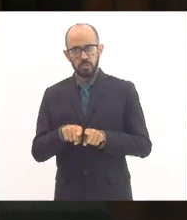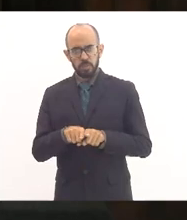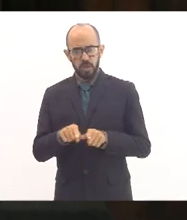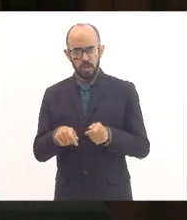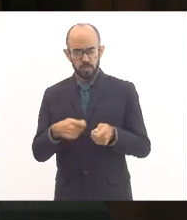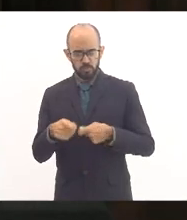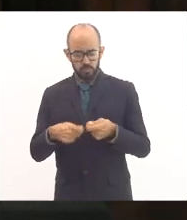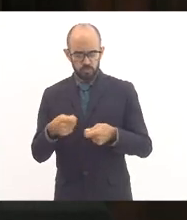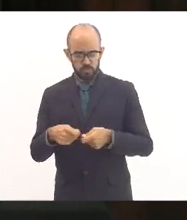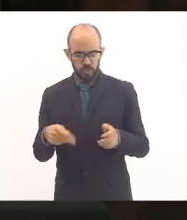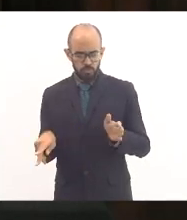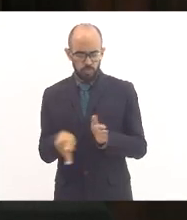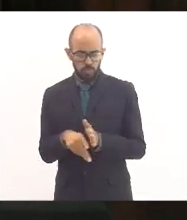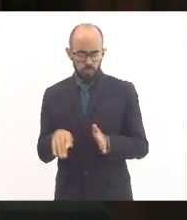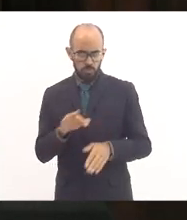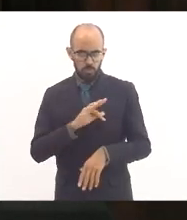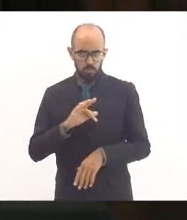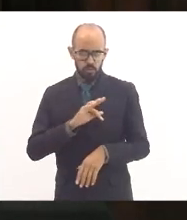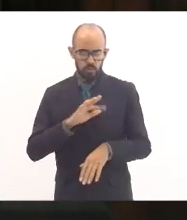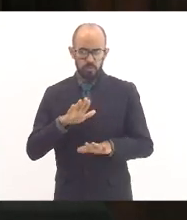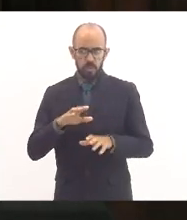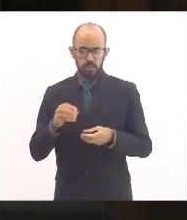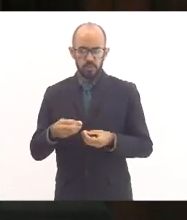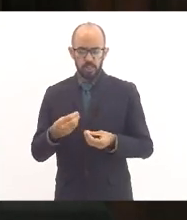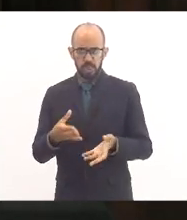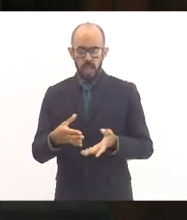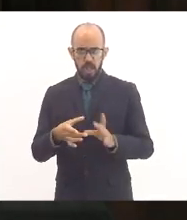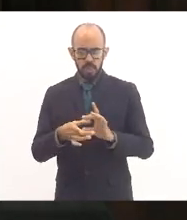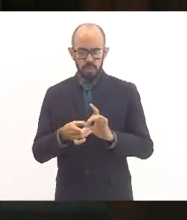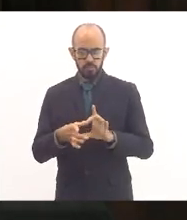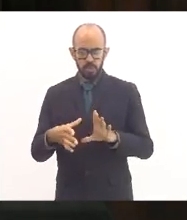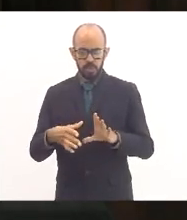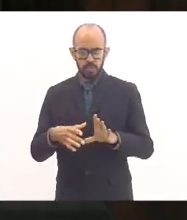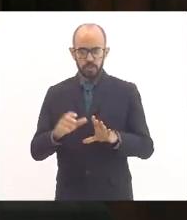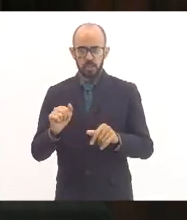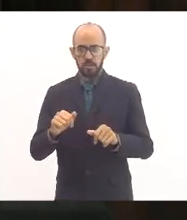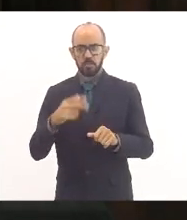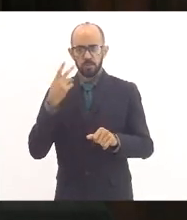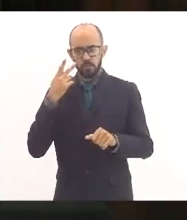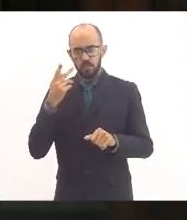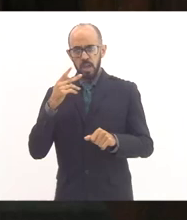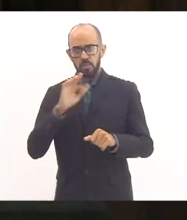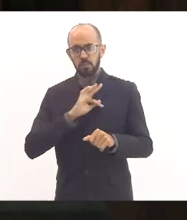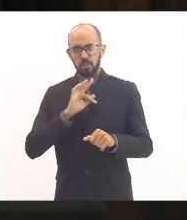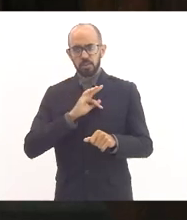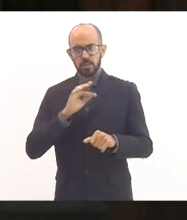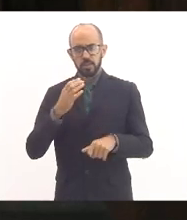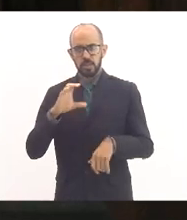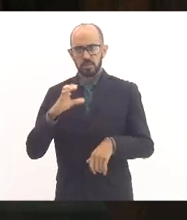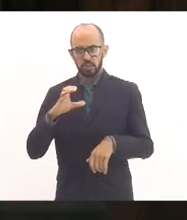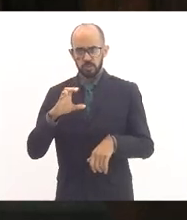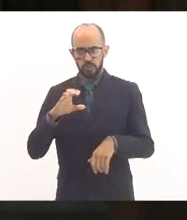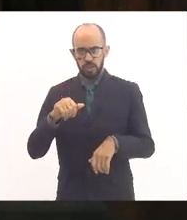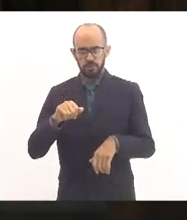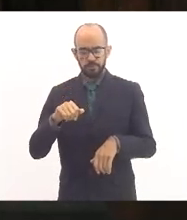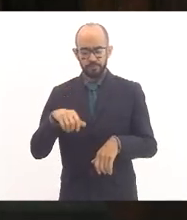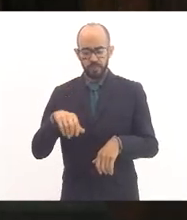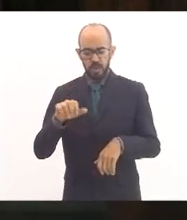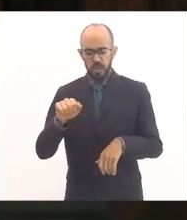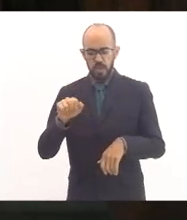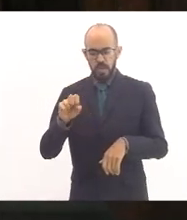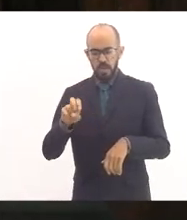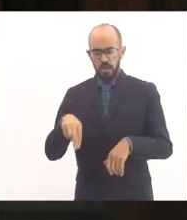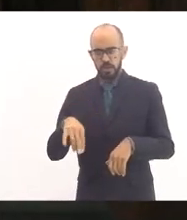da Polícia Civil mais dar um pouco mais independência a polícia científica Anistia Internacional hoje